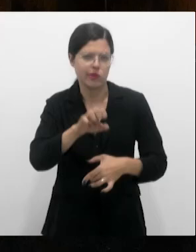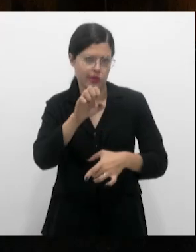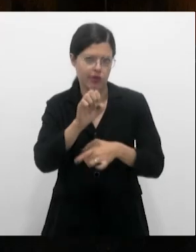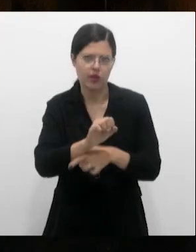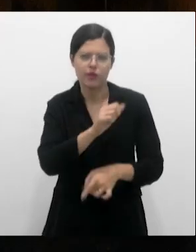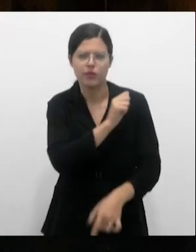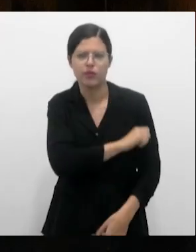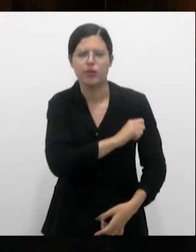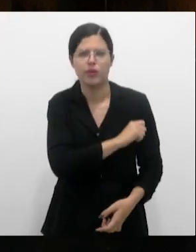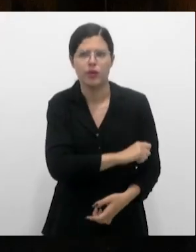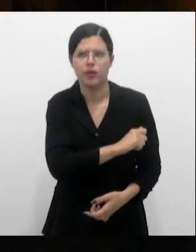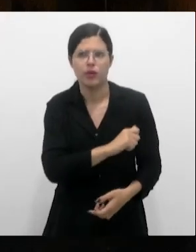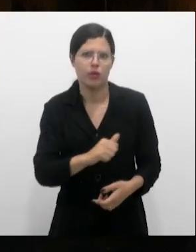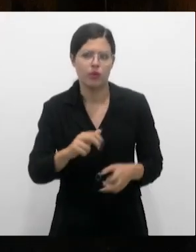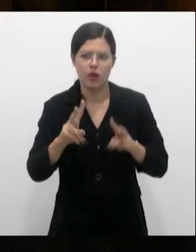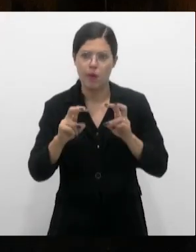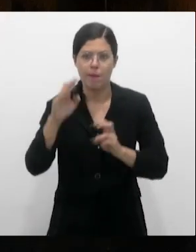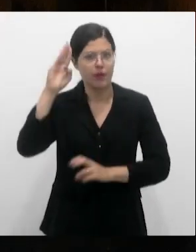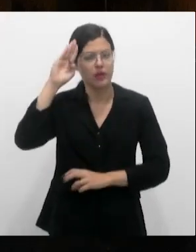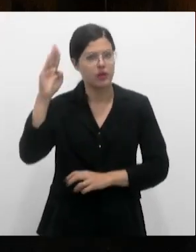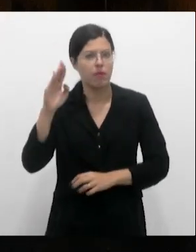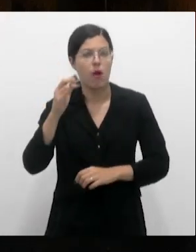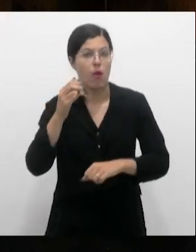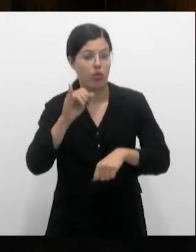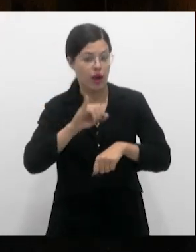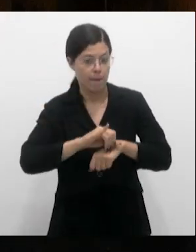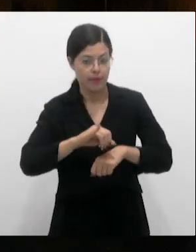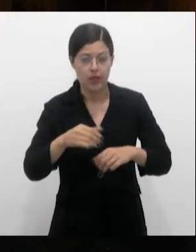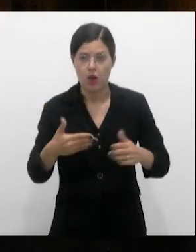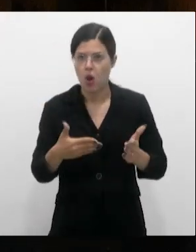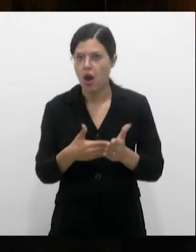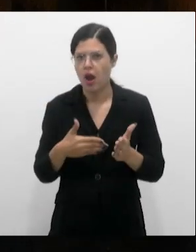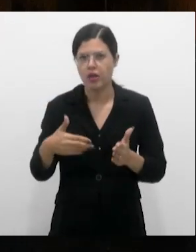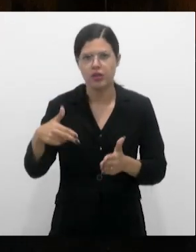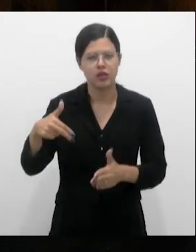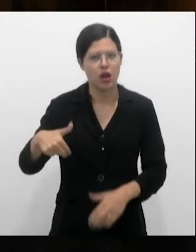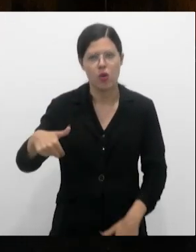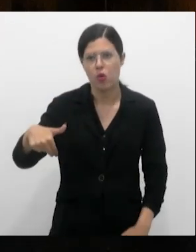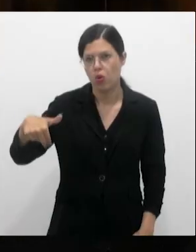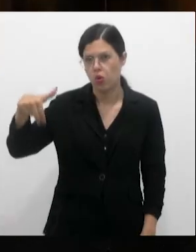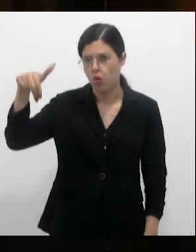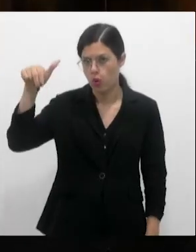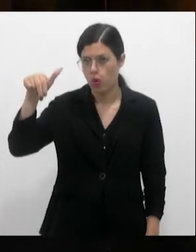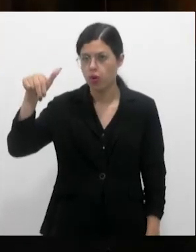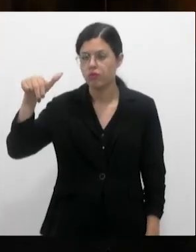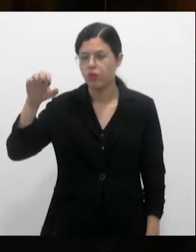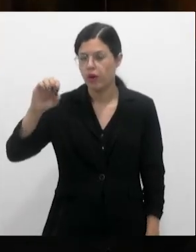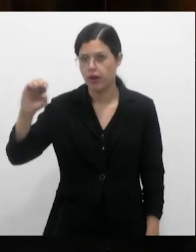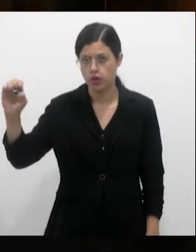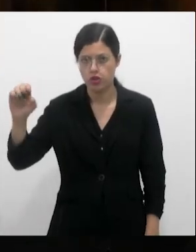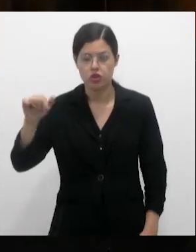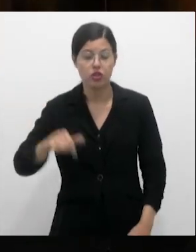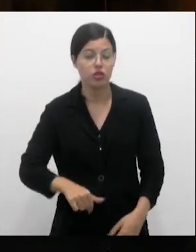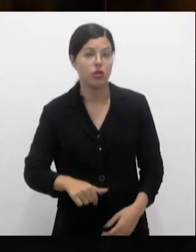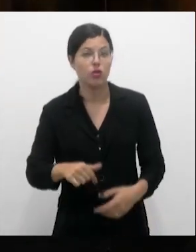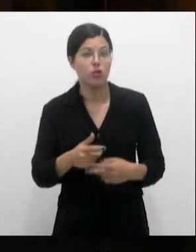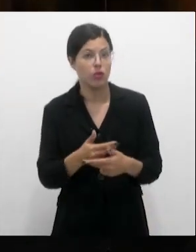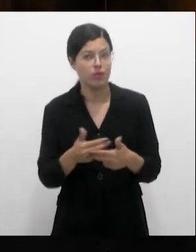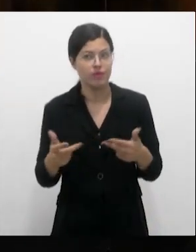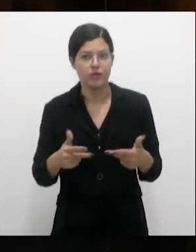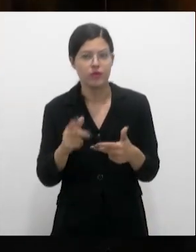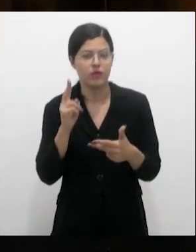E aí eu vou da capital até o noroeste, falar pontos que eu vi aqui em